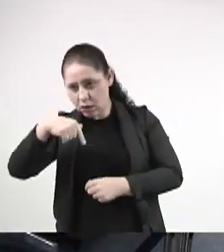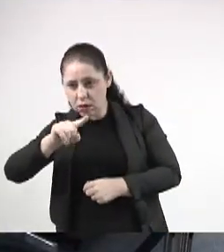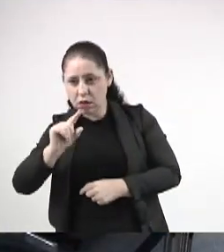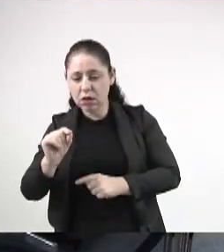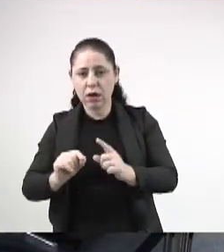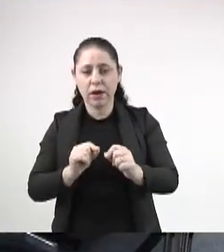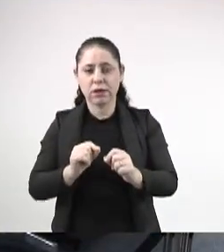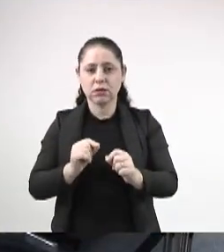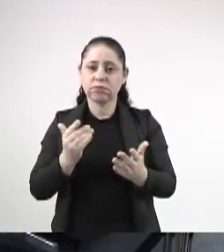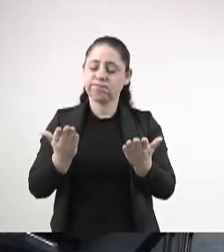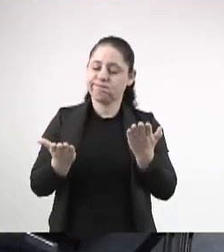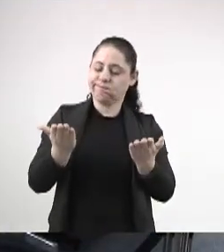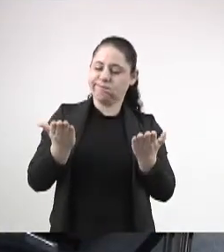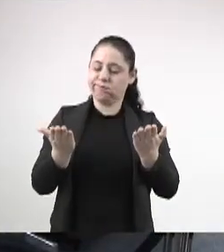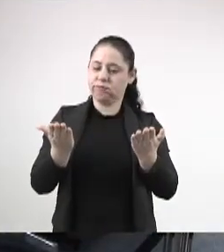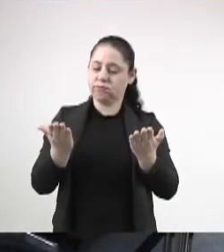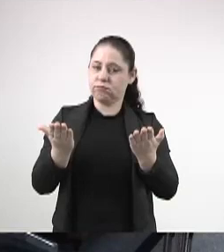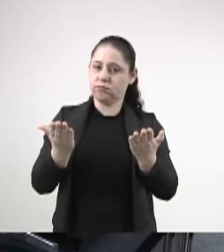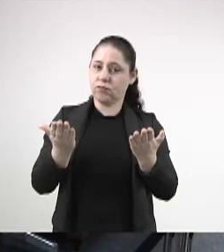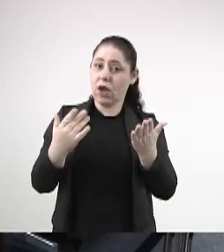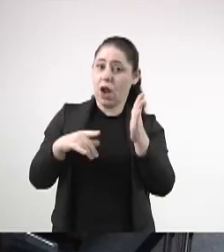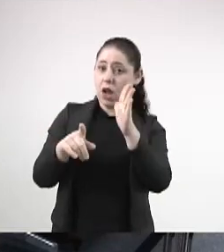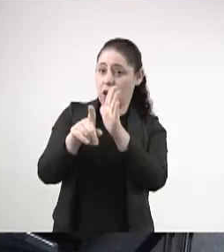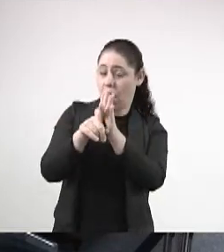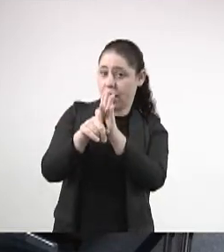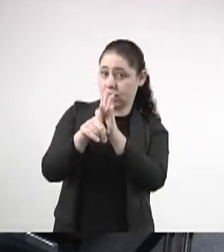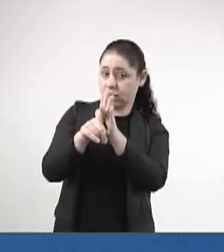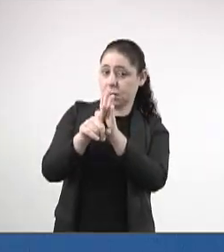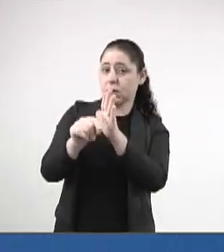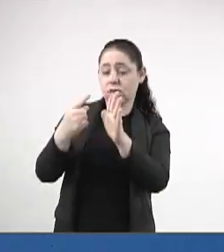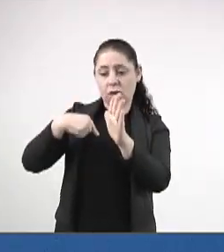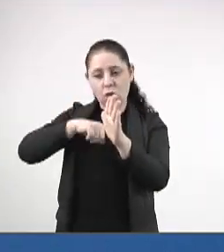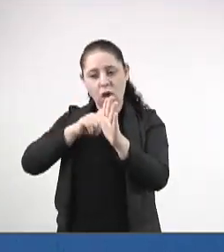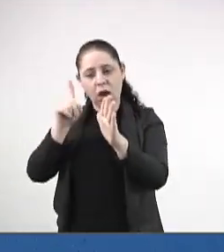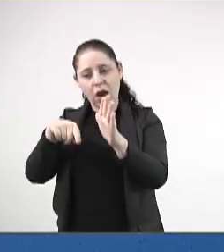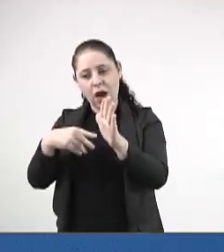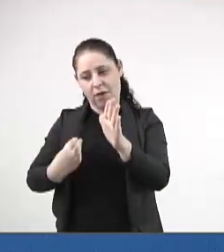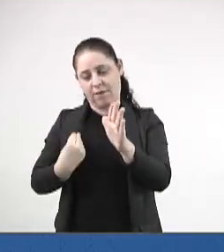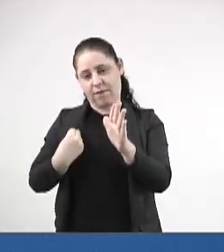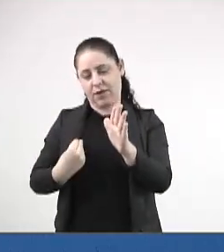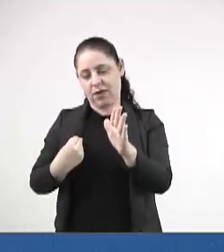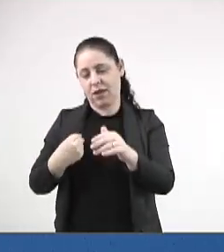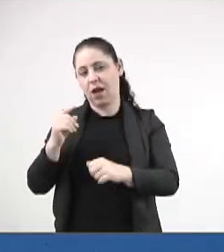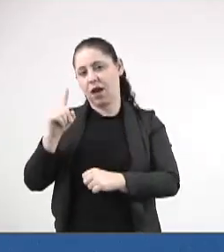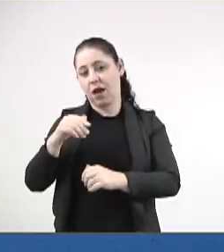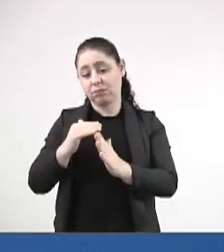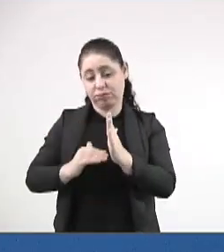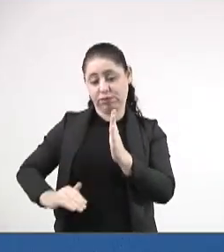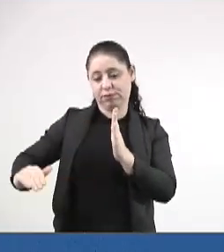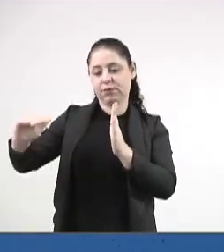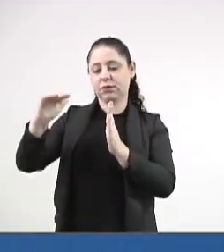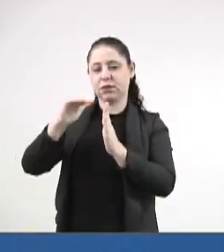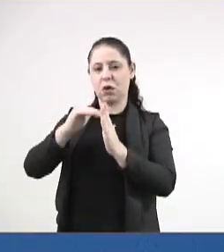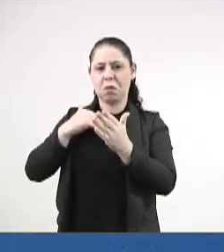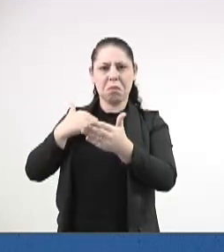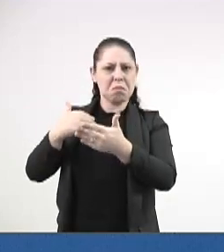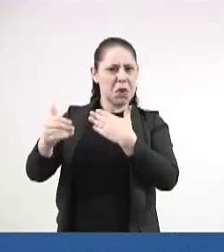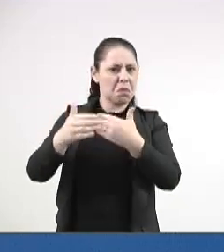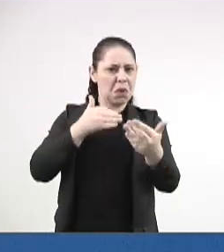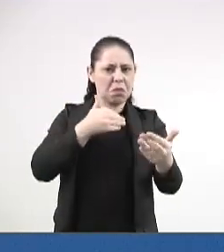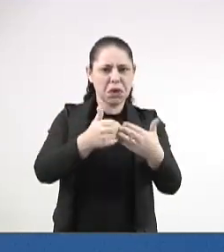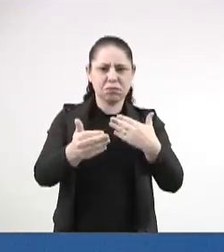o equilíbrio no arcabouço constitucional, que para nós a vida está acima de qualquer